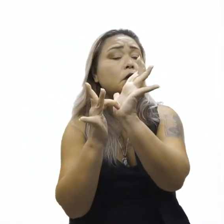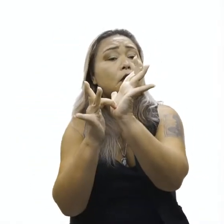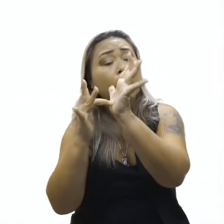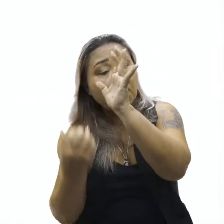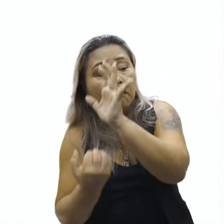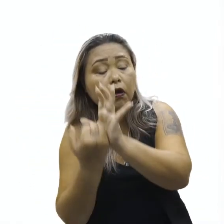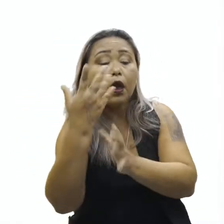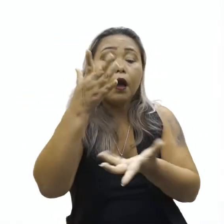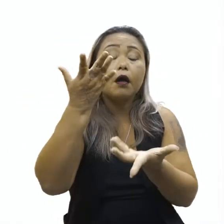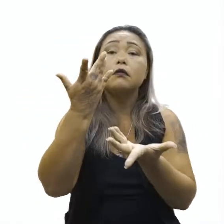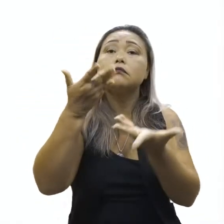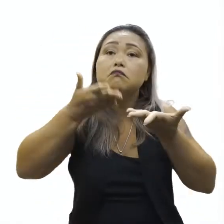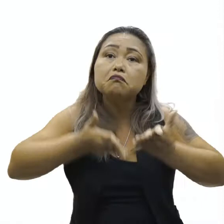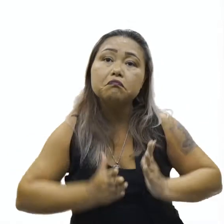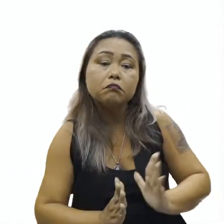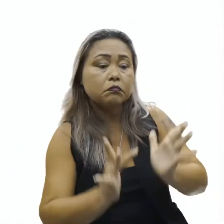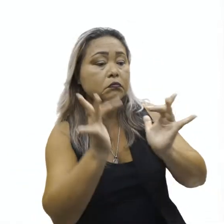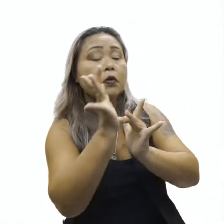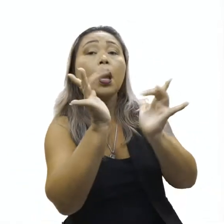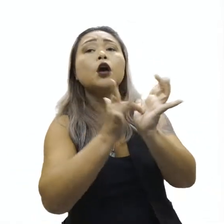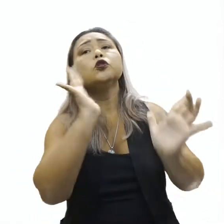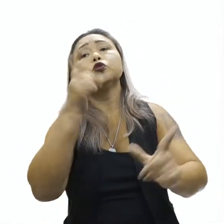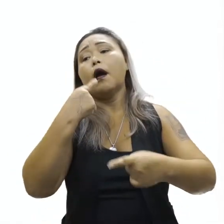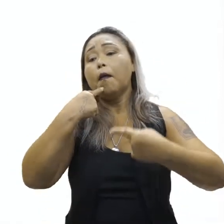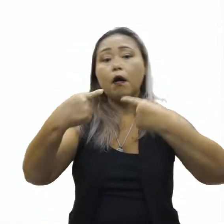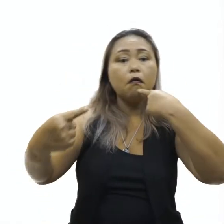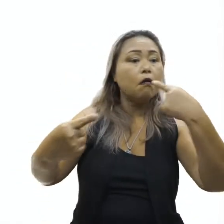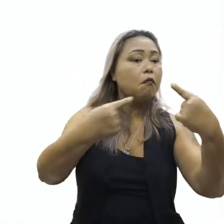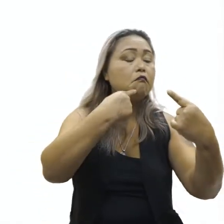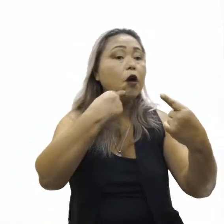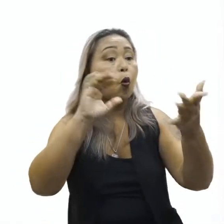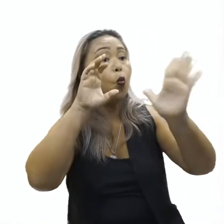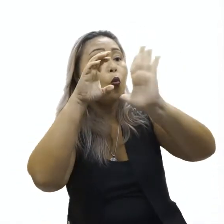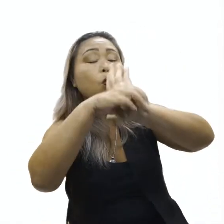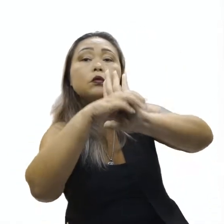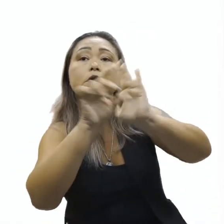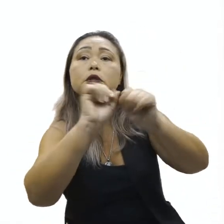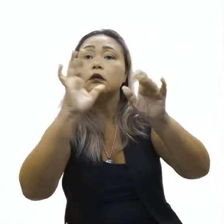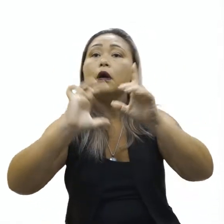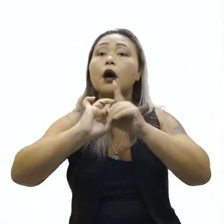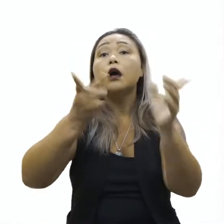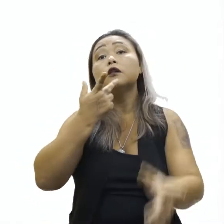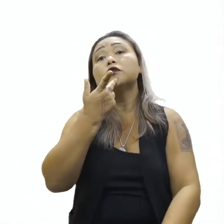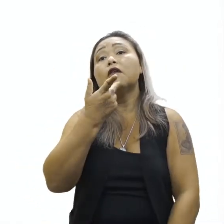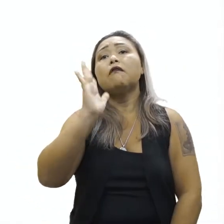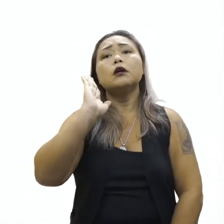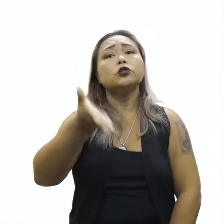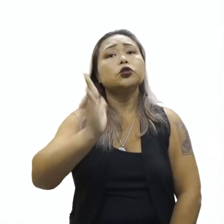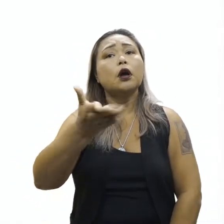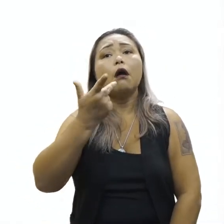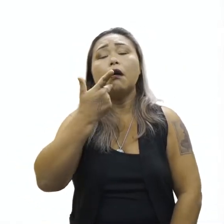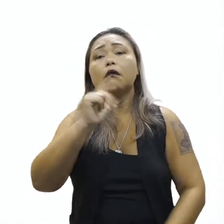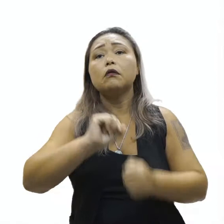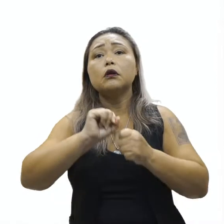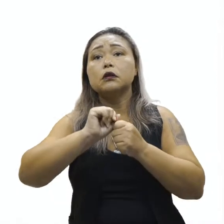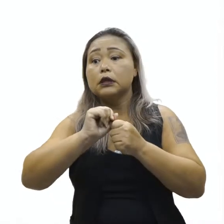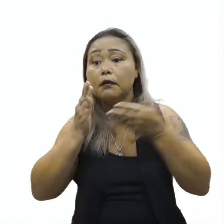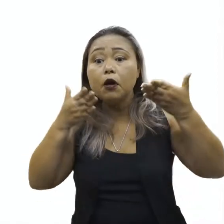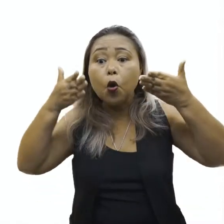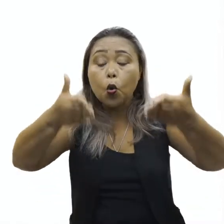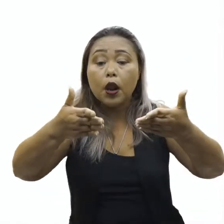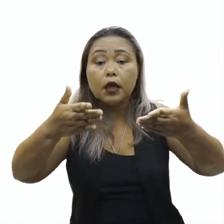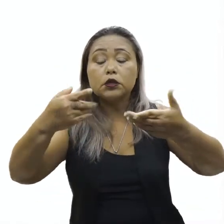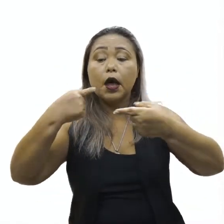mundo, já se discutia o conceito democrático. Já se falava nessa questão política